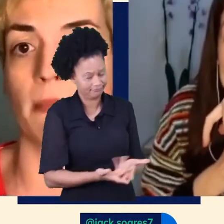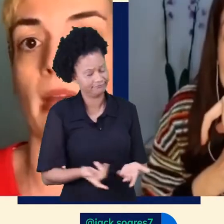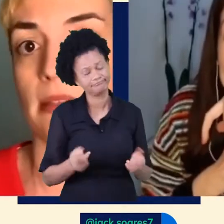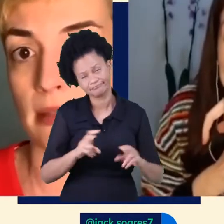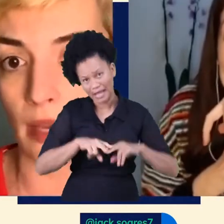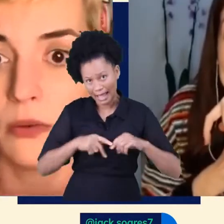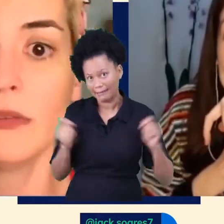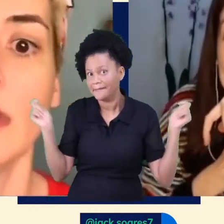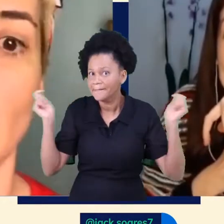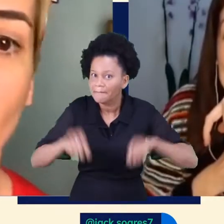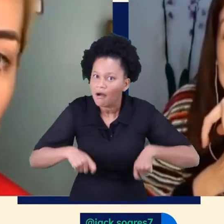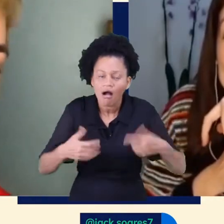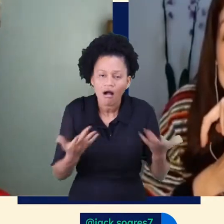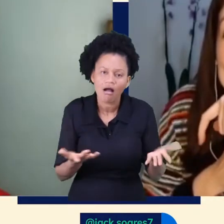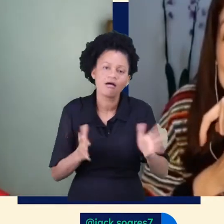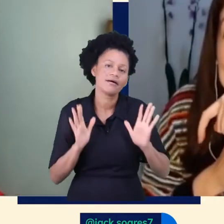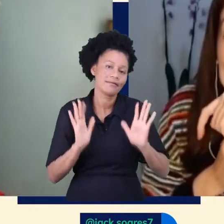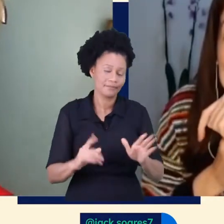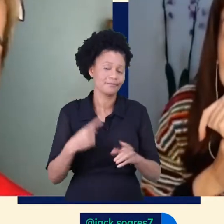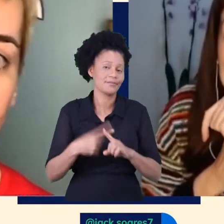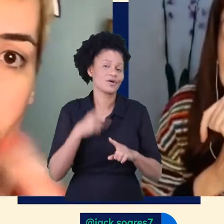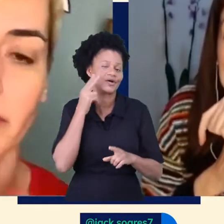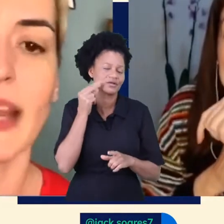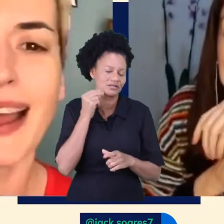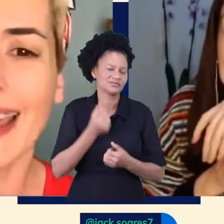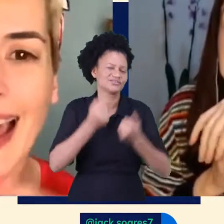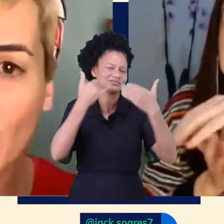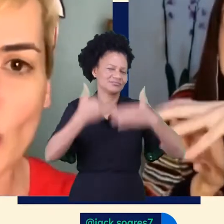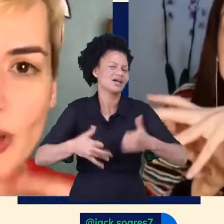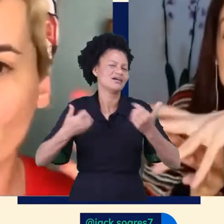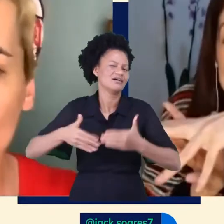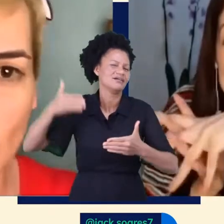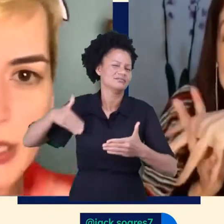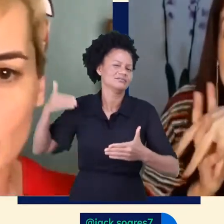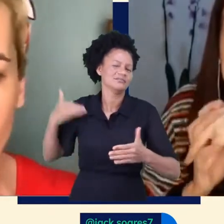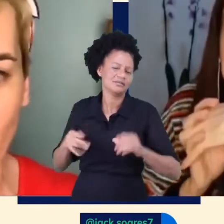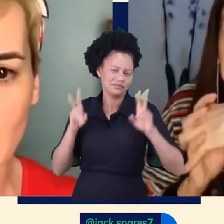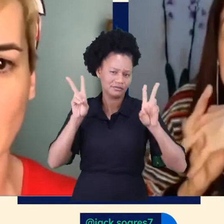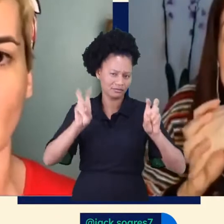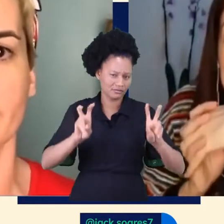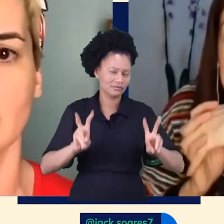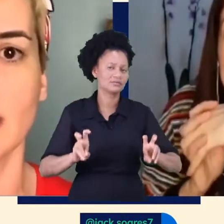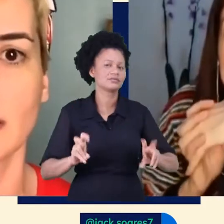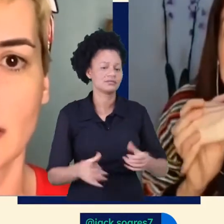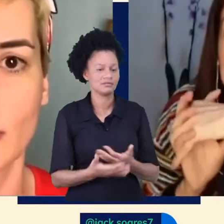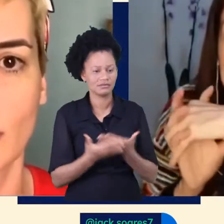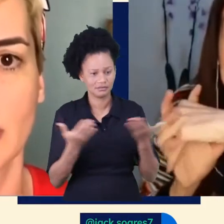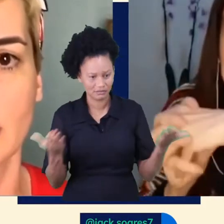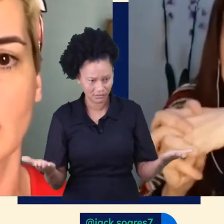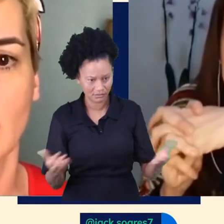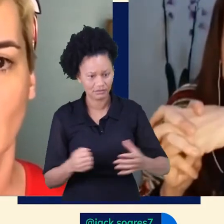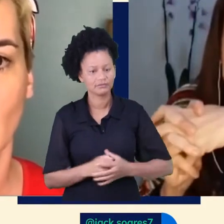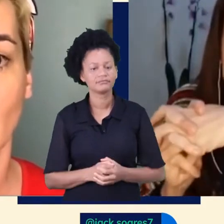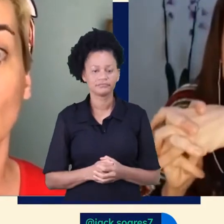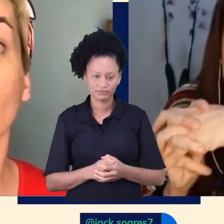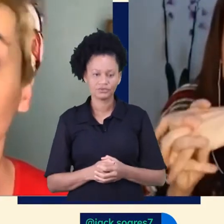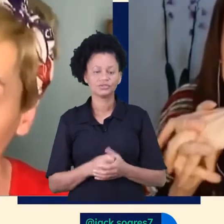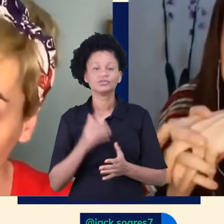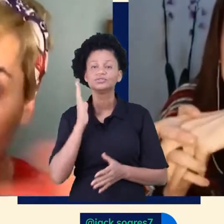tipos de coisa. Mas então, podemos, de repente... Aqui a Carol já falou sobre isso em várias lives, né? Essas